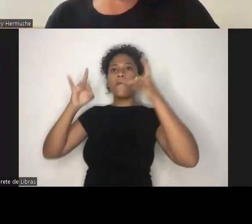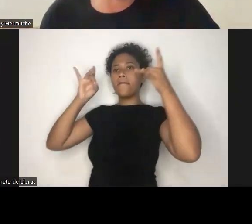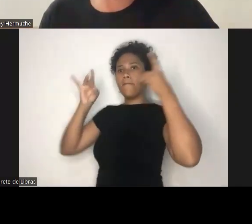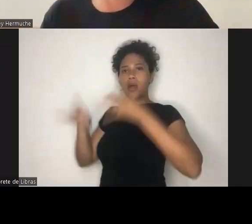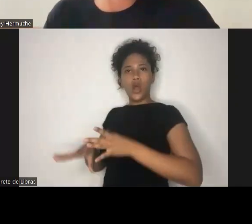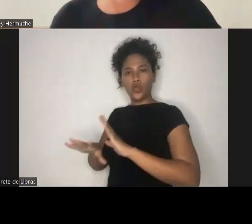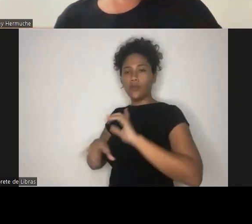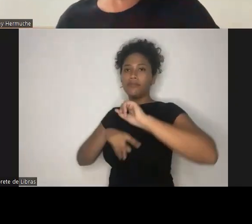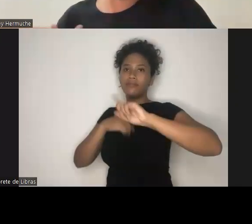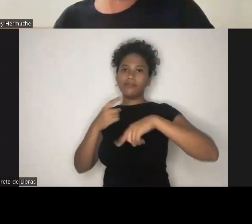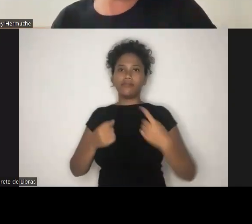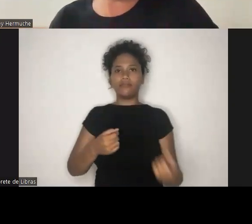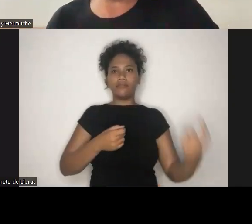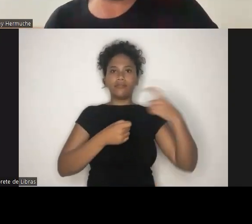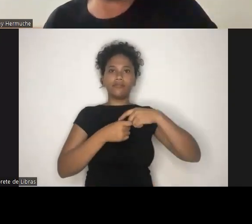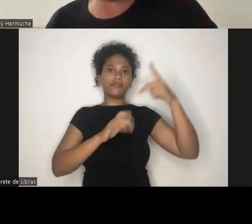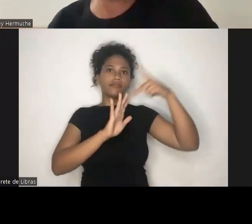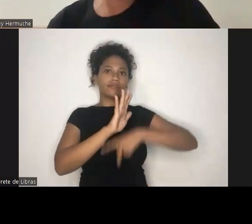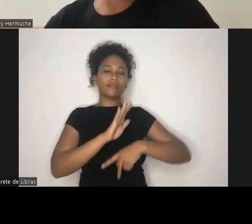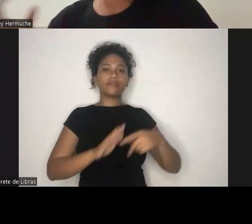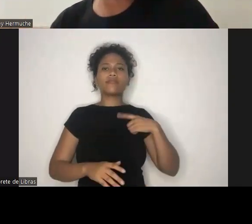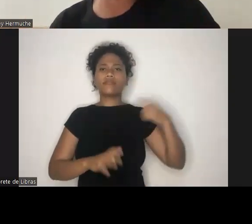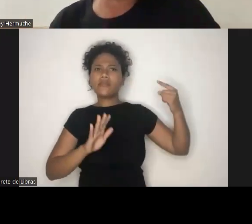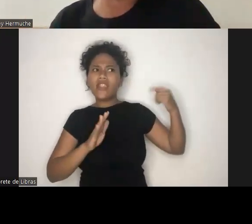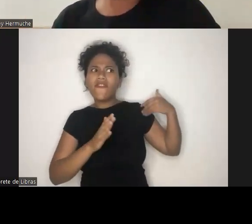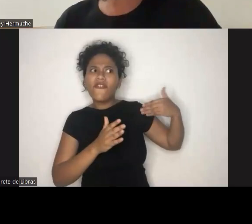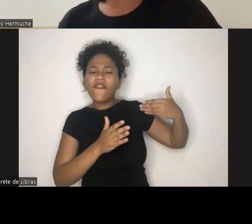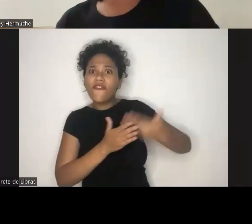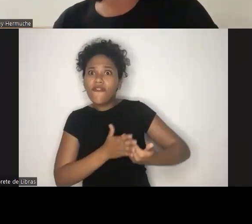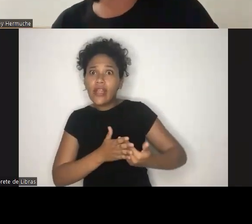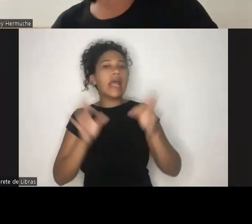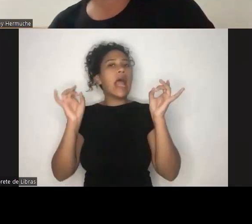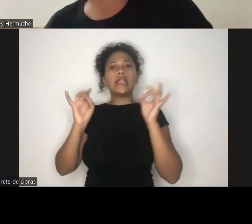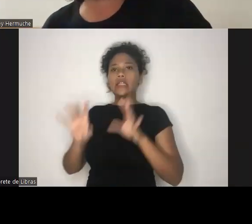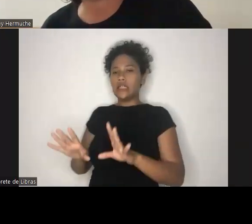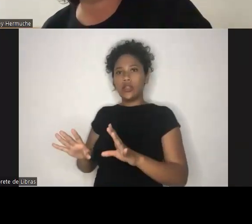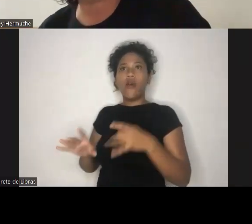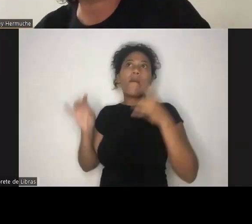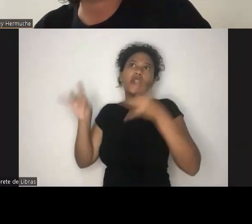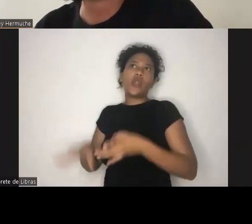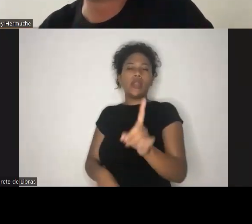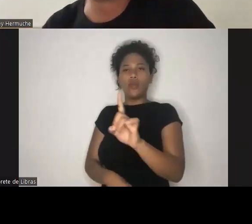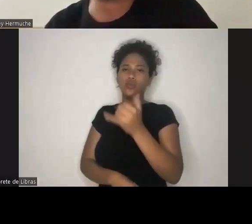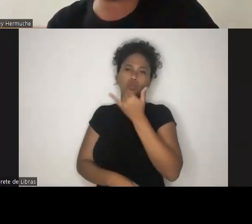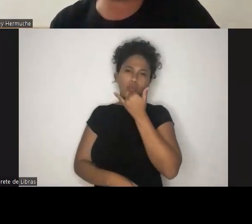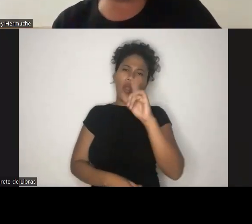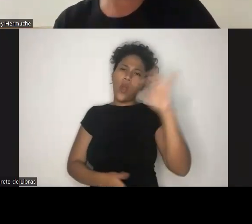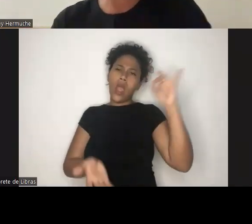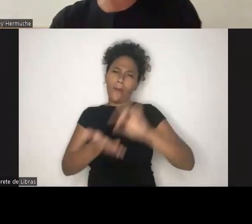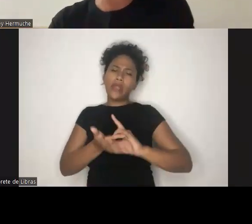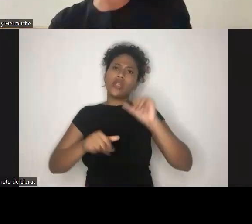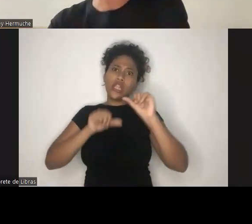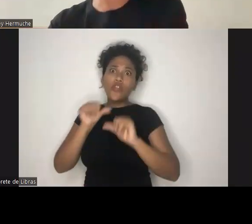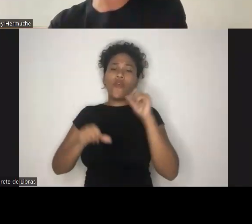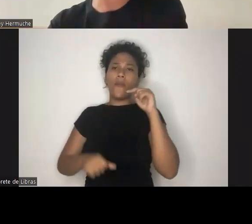eu entrei num projeto que eu fui até o final sair dele não digo abandonei porque eu não abandonei eu realmente transformei ele